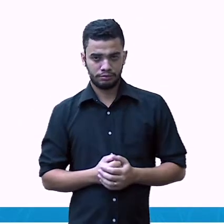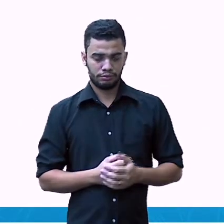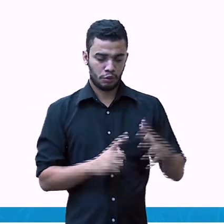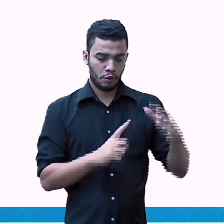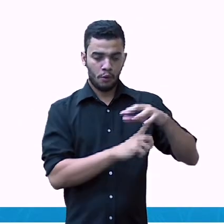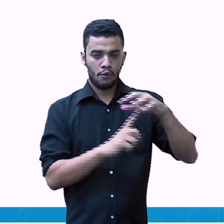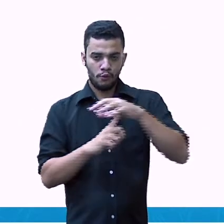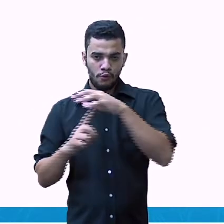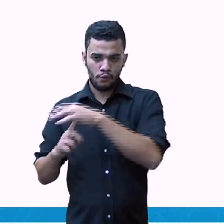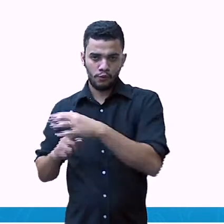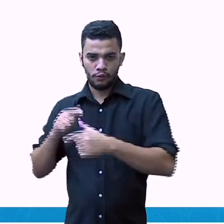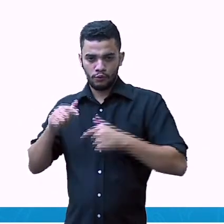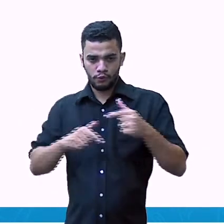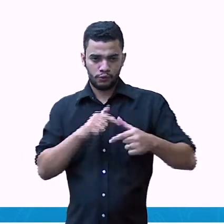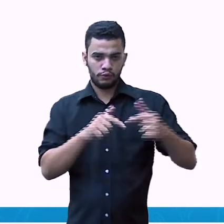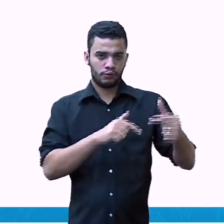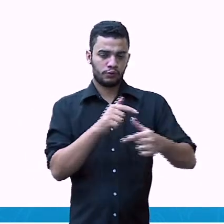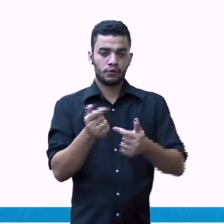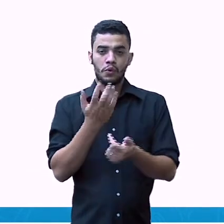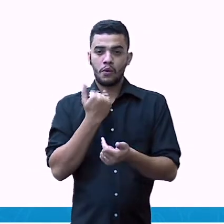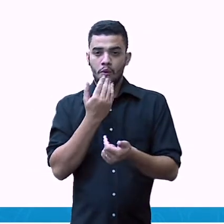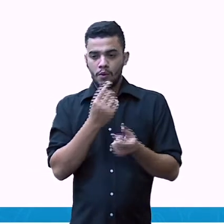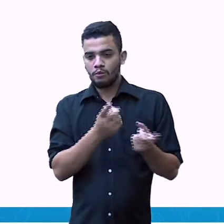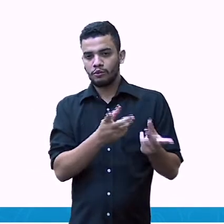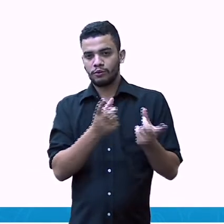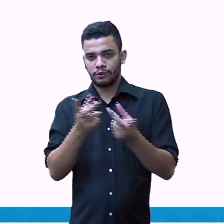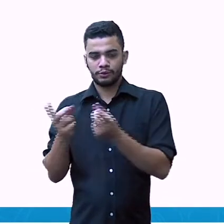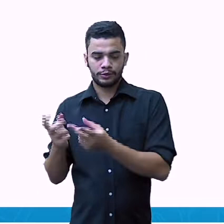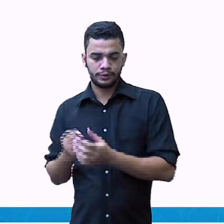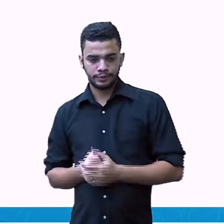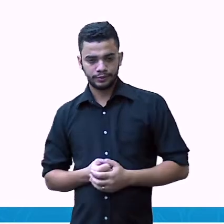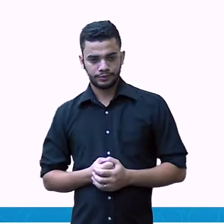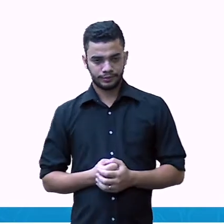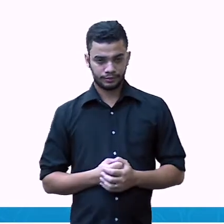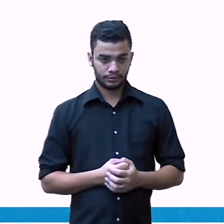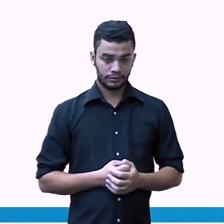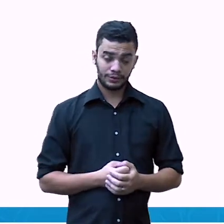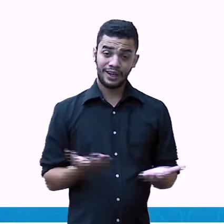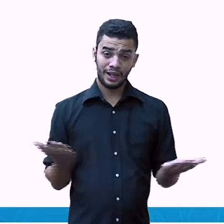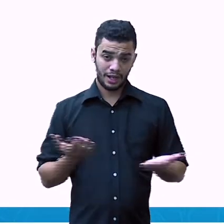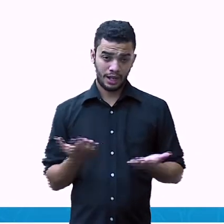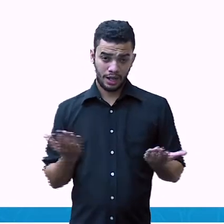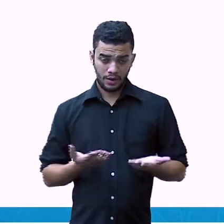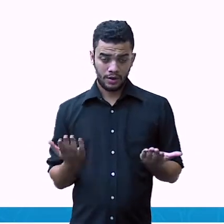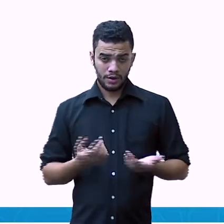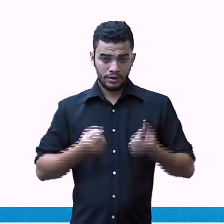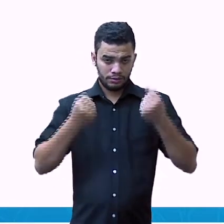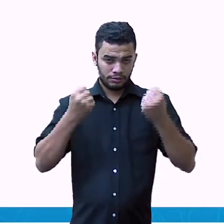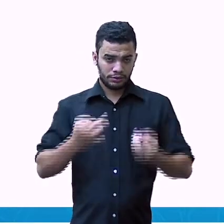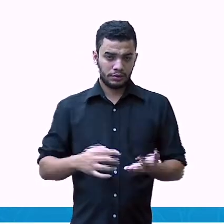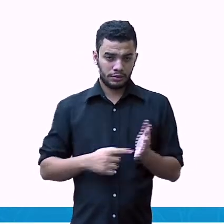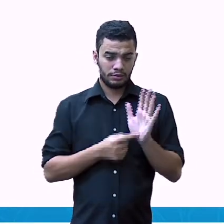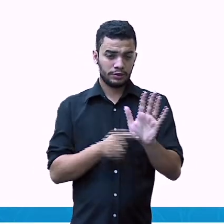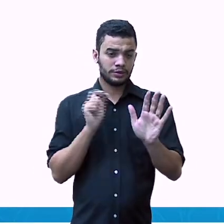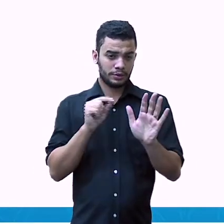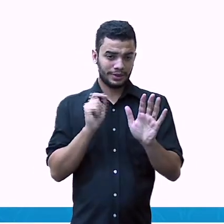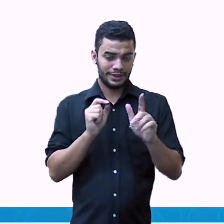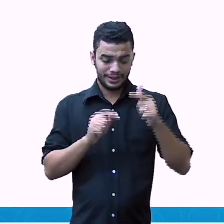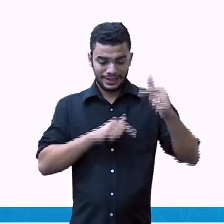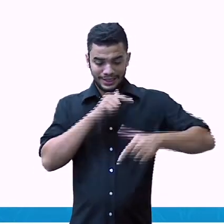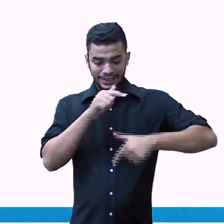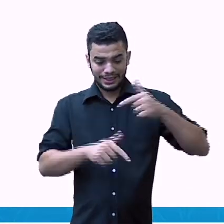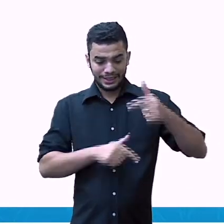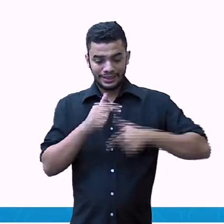E por último, agora vamos falar sobre o trabalho infantil. Com o surgimento das fábricas